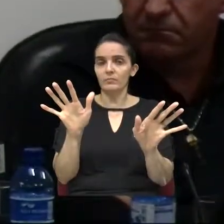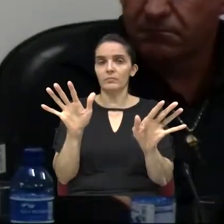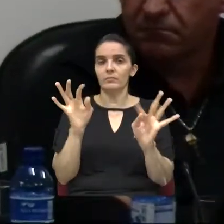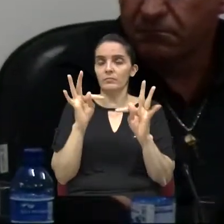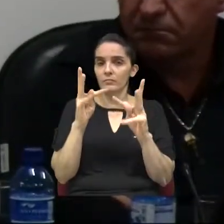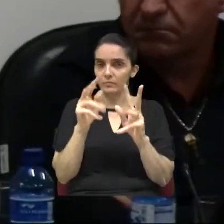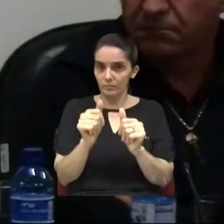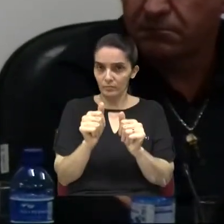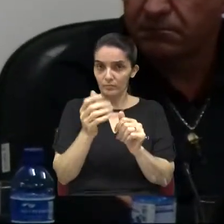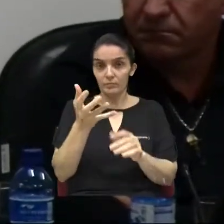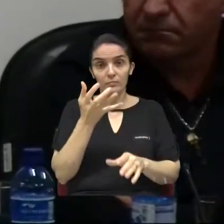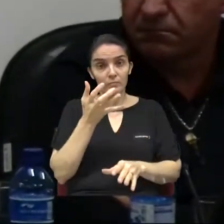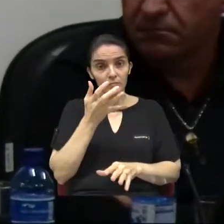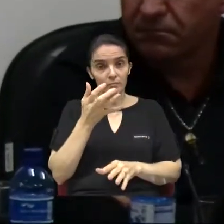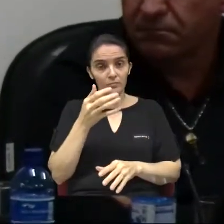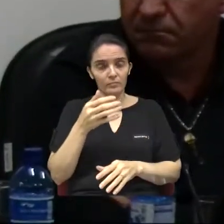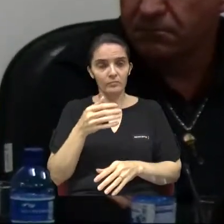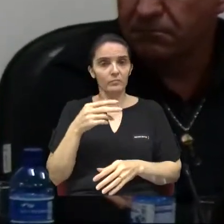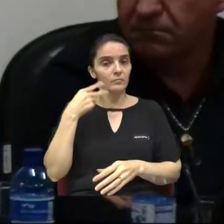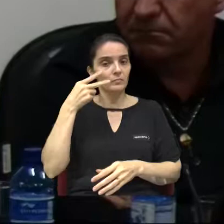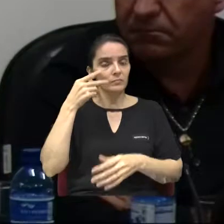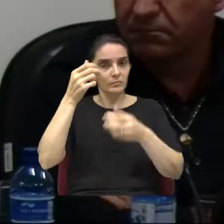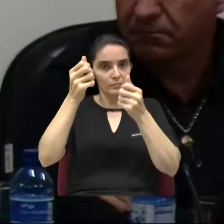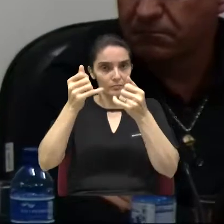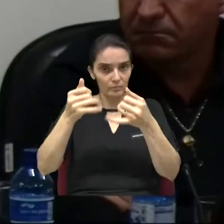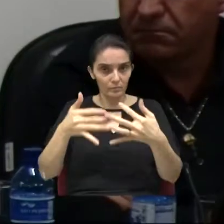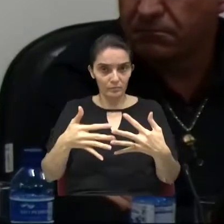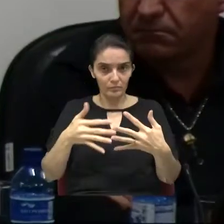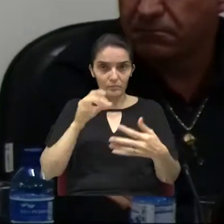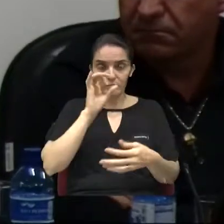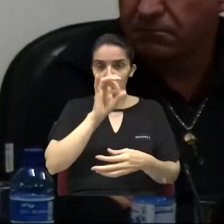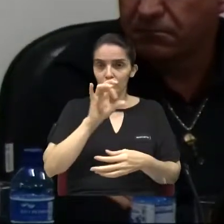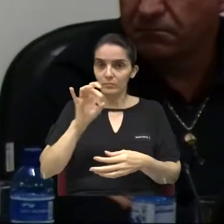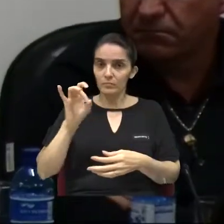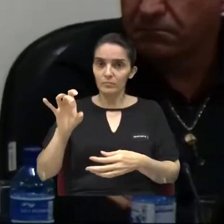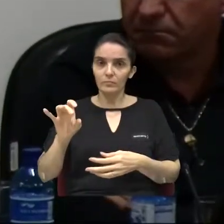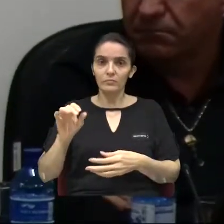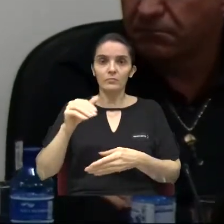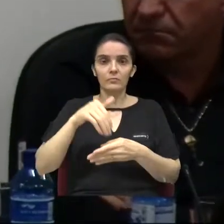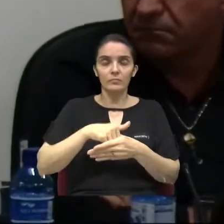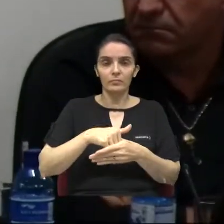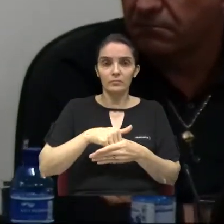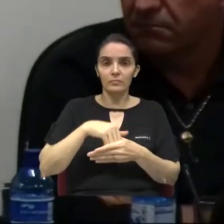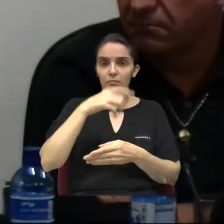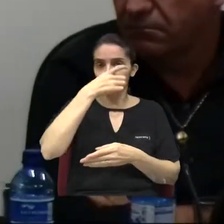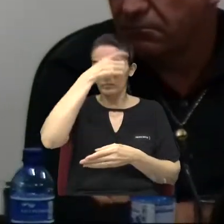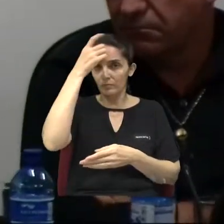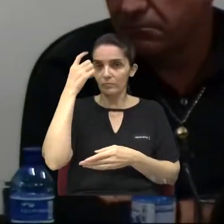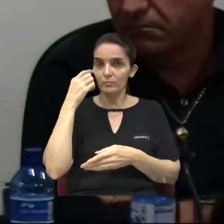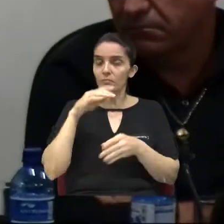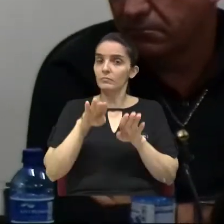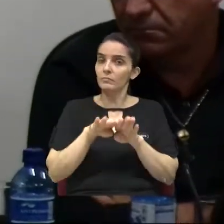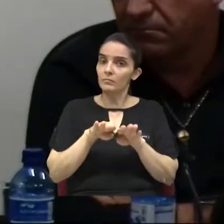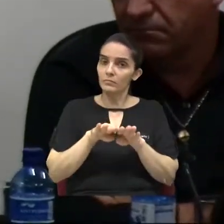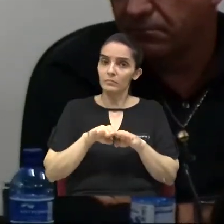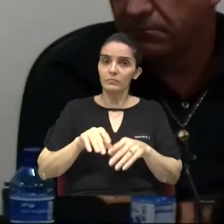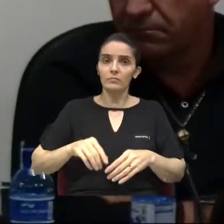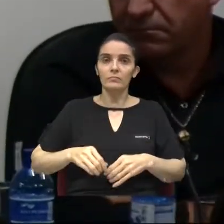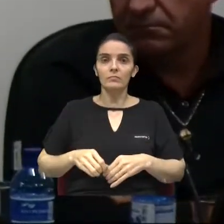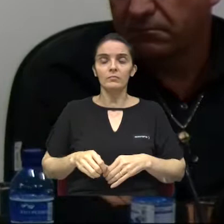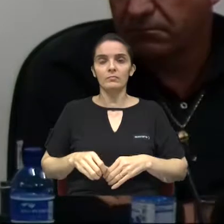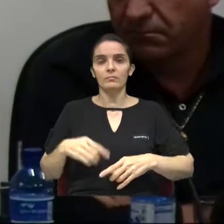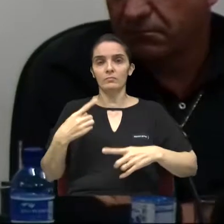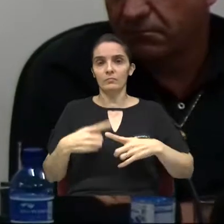que os vereadores se justifiquem a cada votação, me atinge também, porque eu perco o